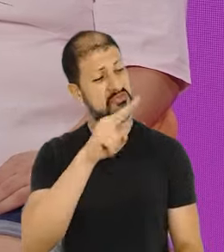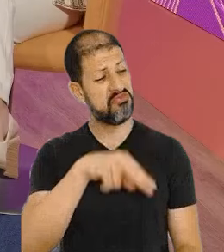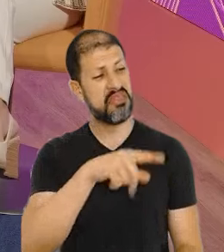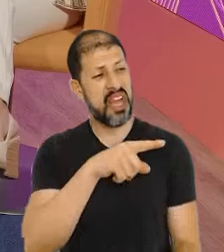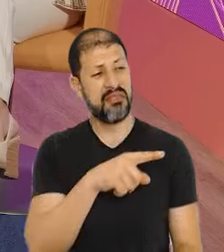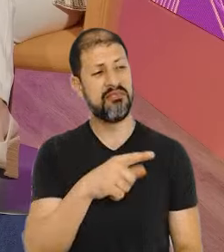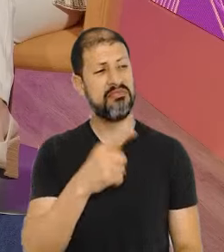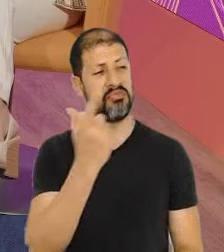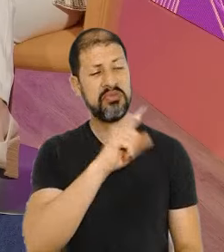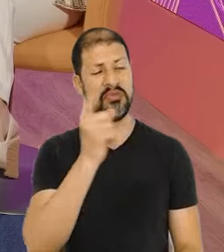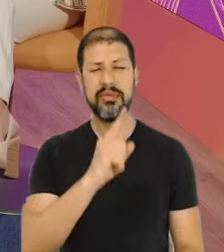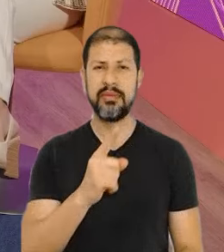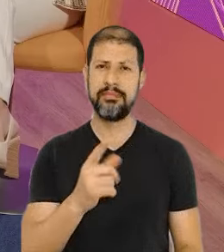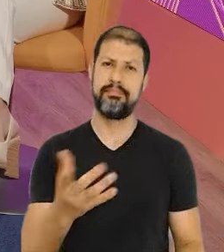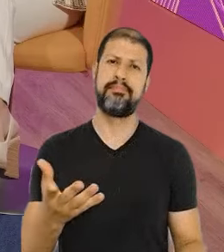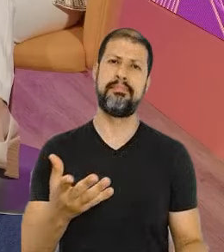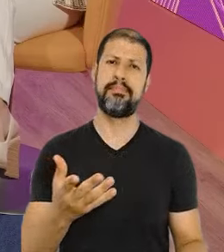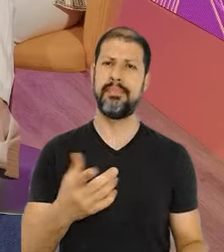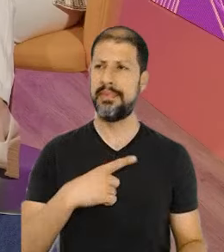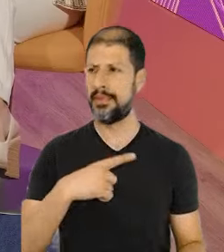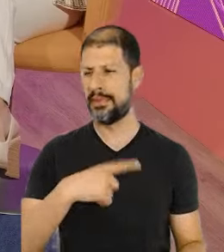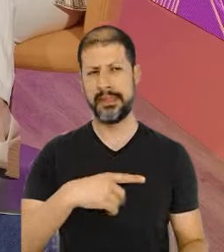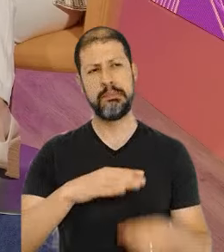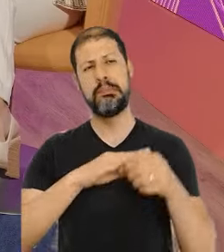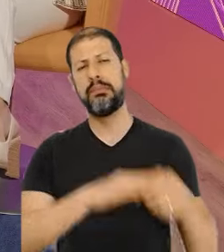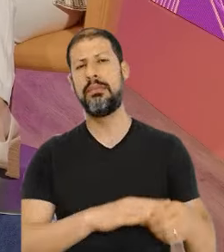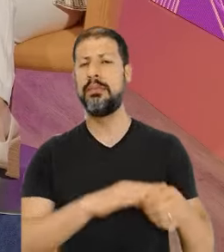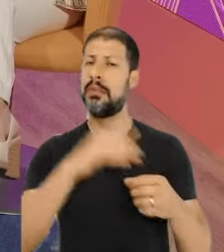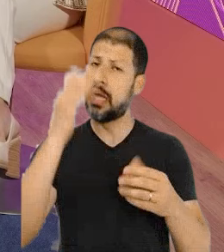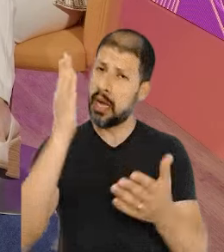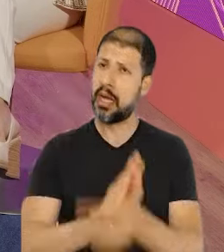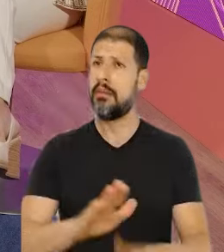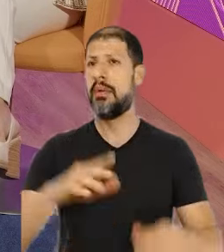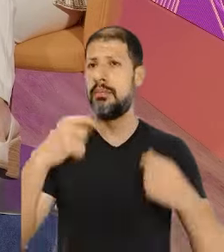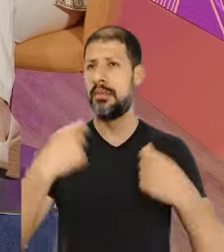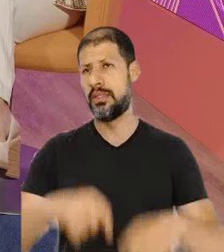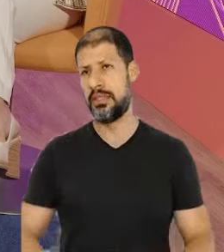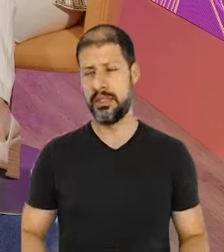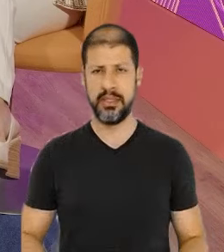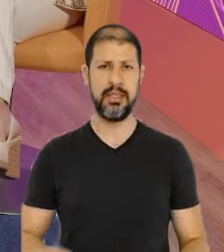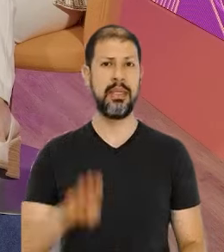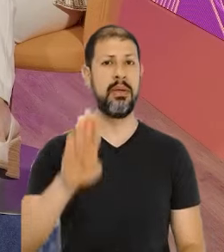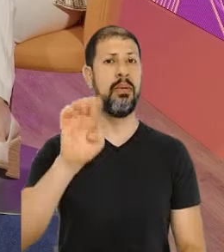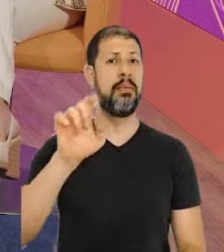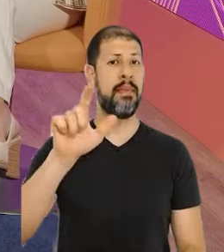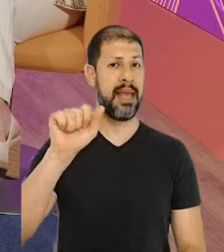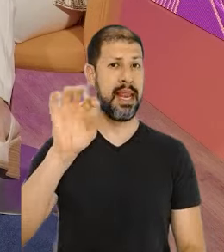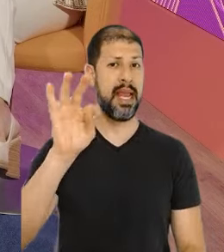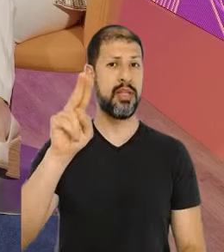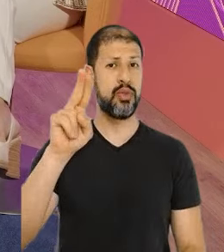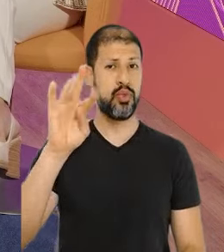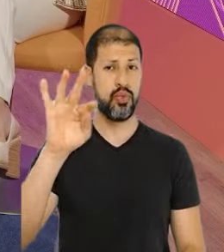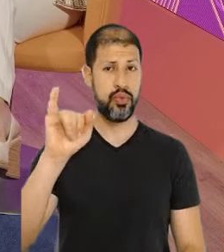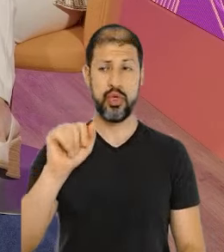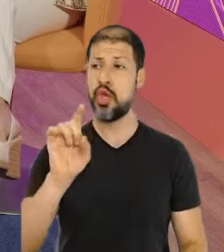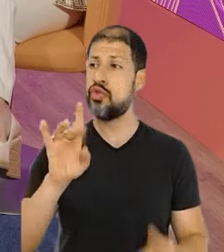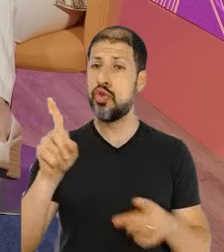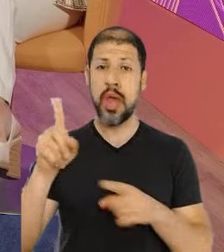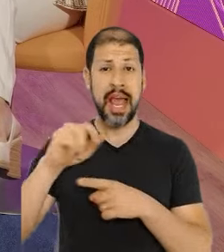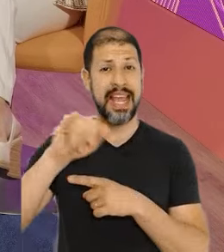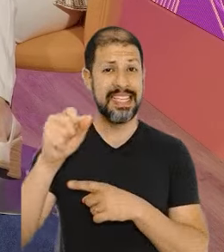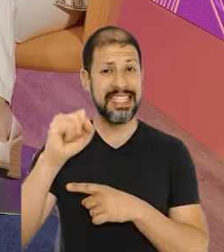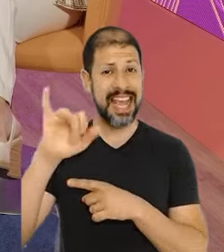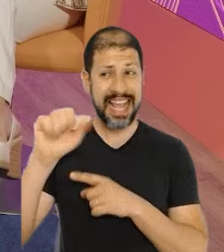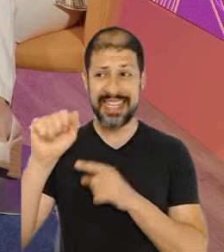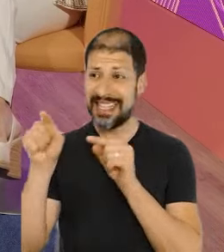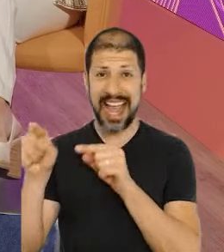né esse capacitismo tem que acabar então a dimensão do do belat é muito maior do que só a Jéssica tá ali sabe